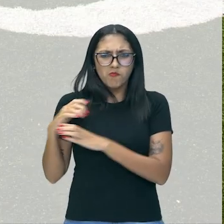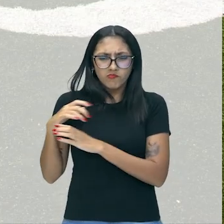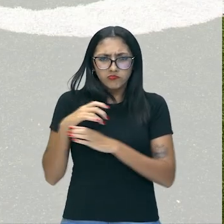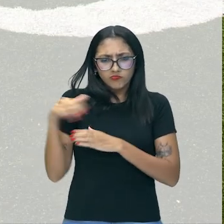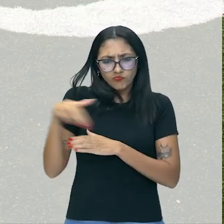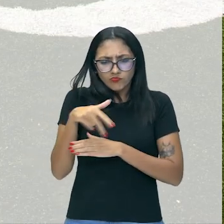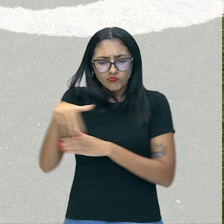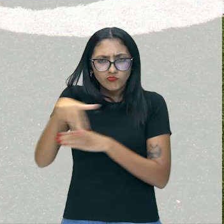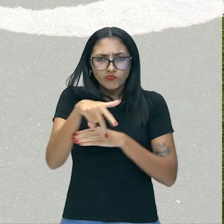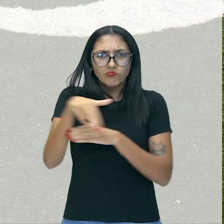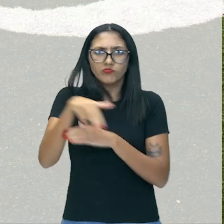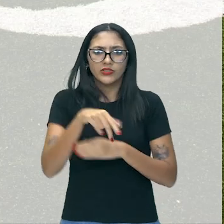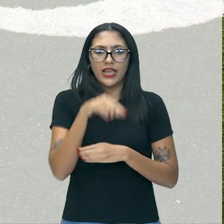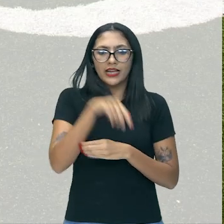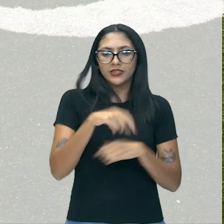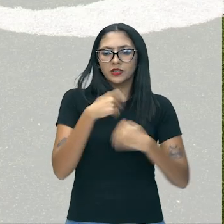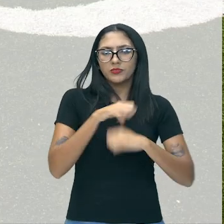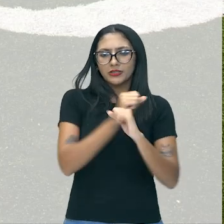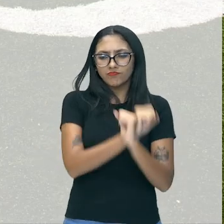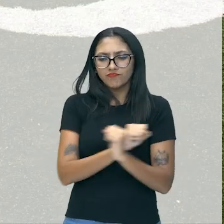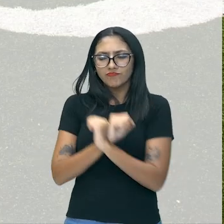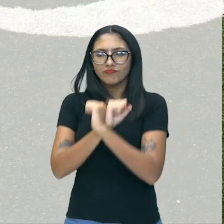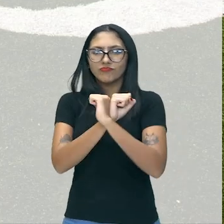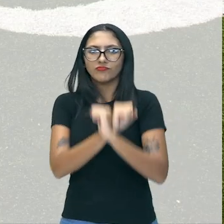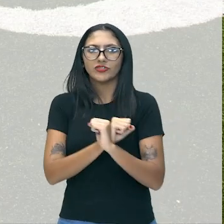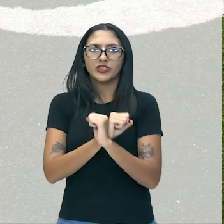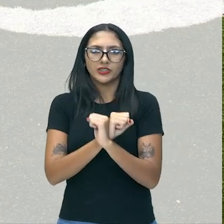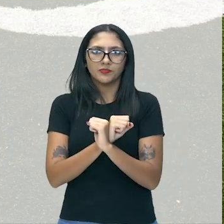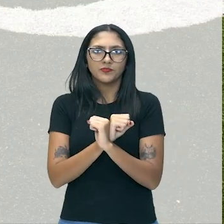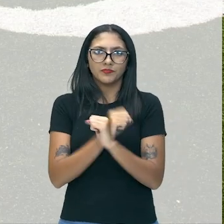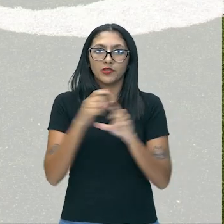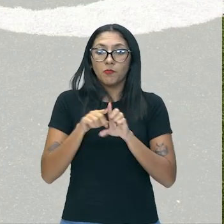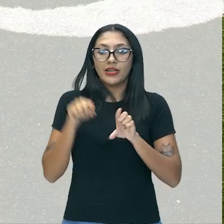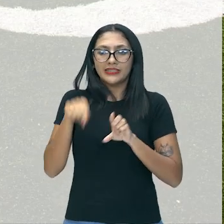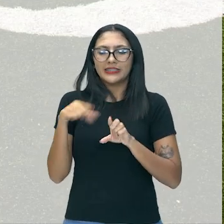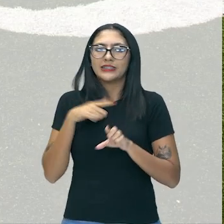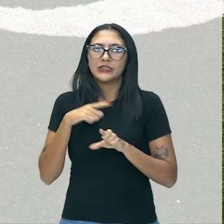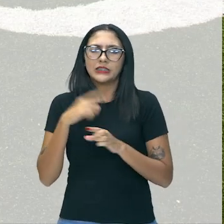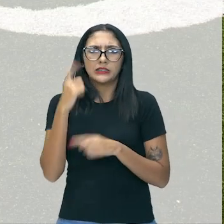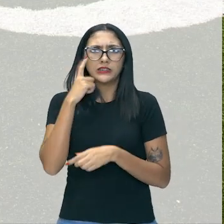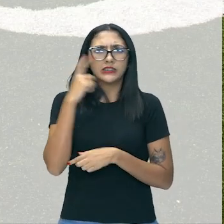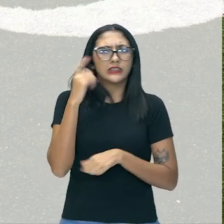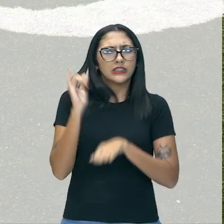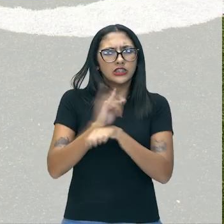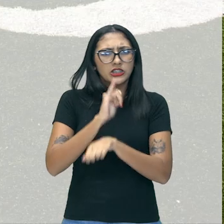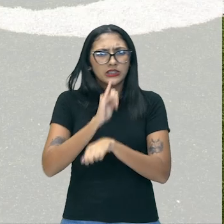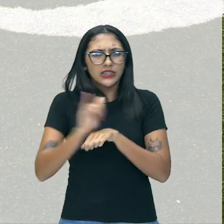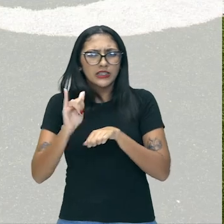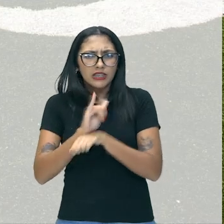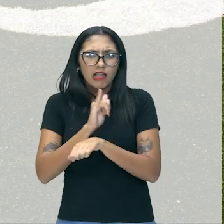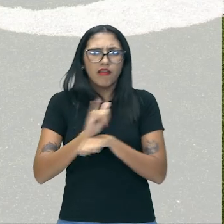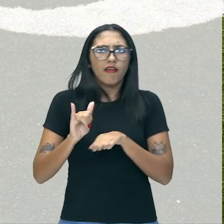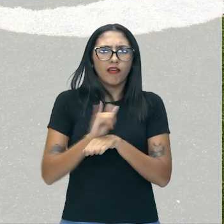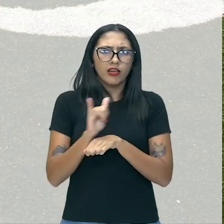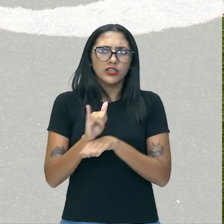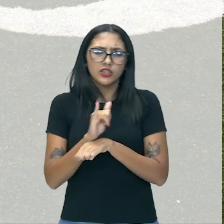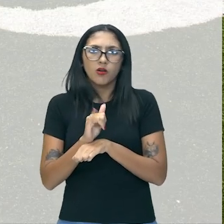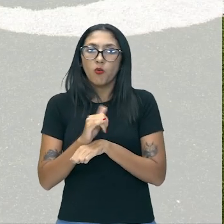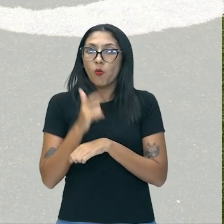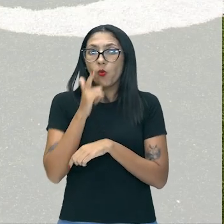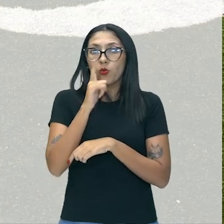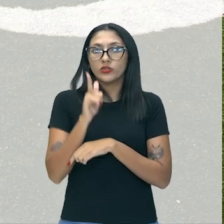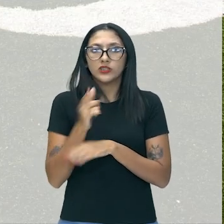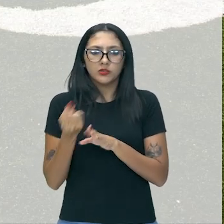tentando avançar o seu campo consigam percorrer o campo todo. E vence o jogo quem tiver mais pontos ao final